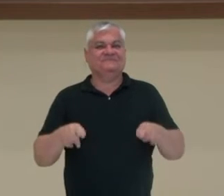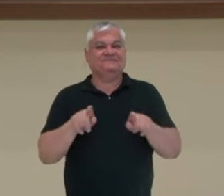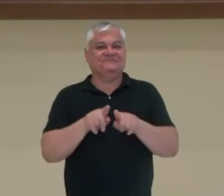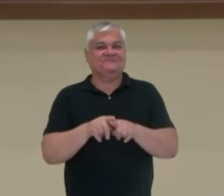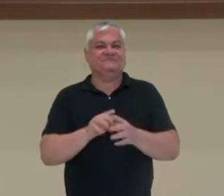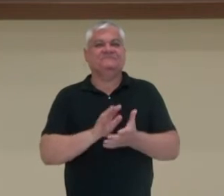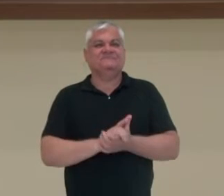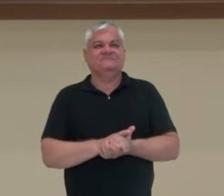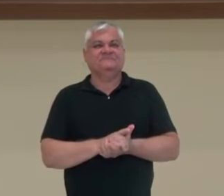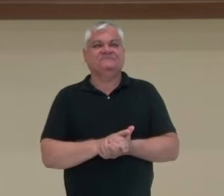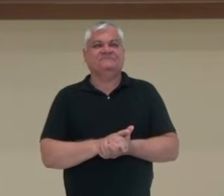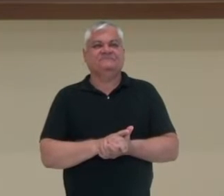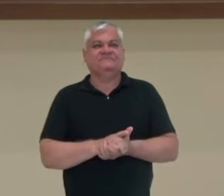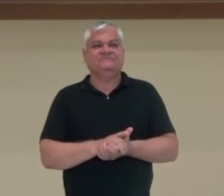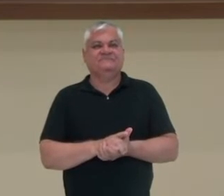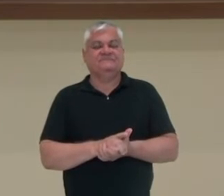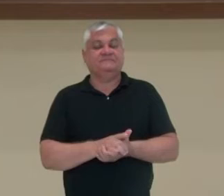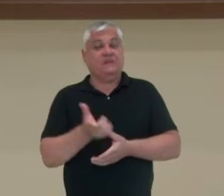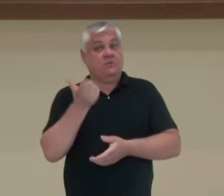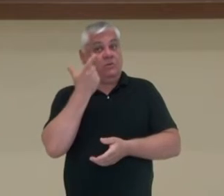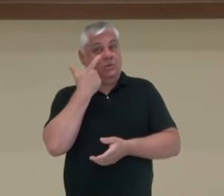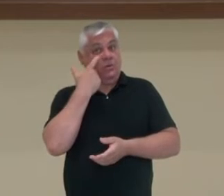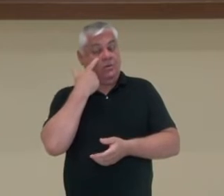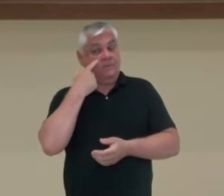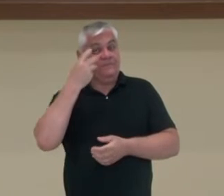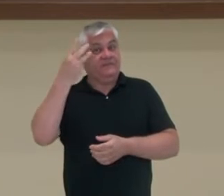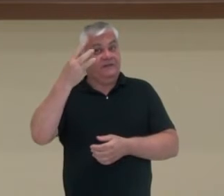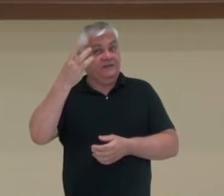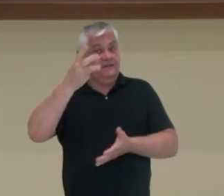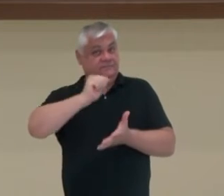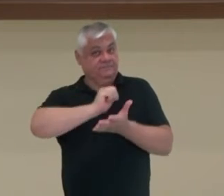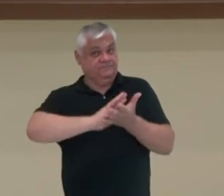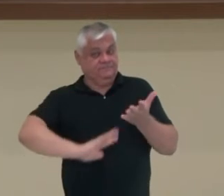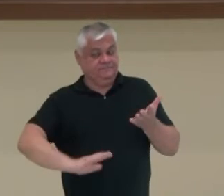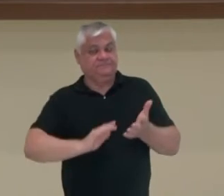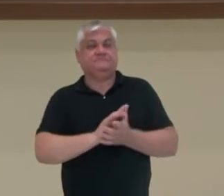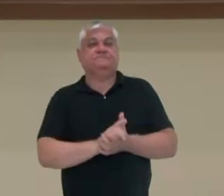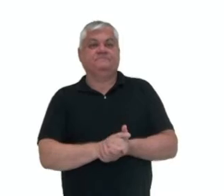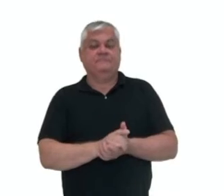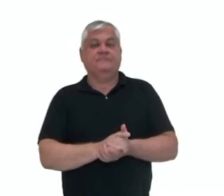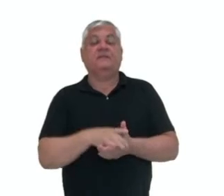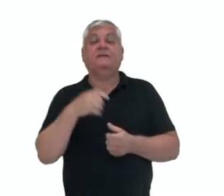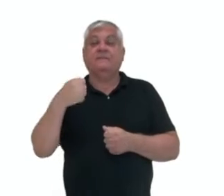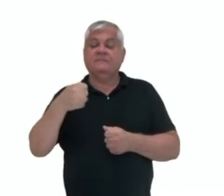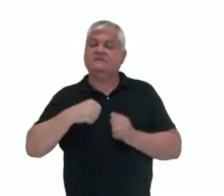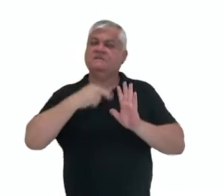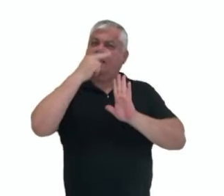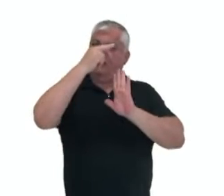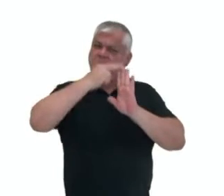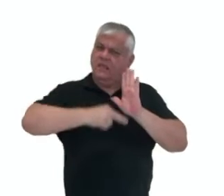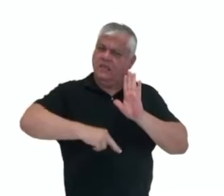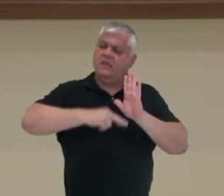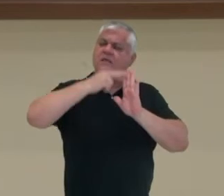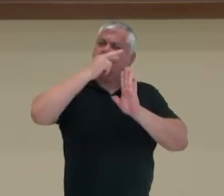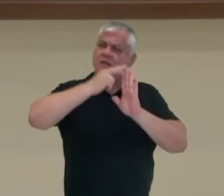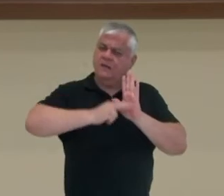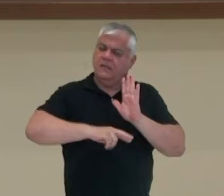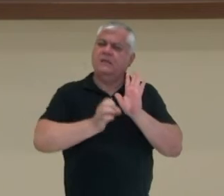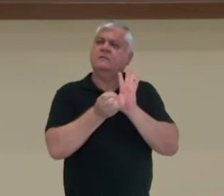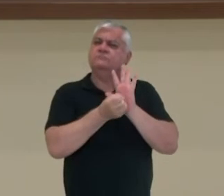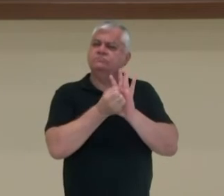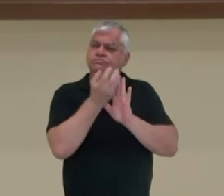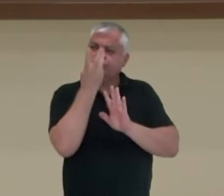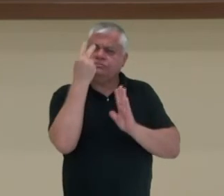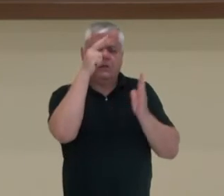Voltei, retomando a questão 3, o que nós temos? O reler. Então, sempre que pedir para